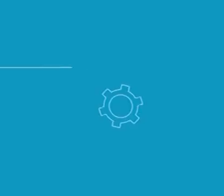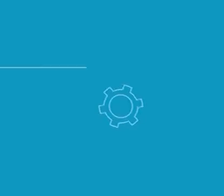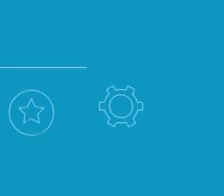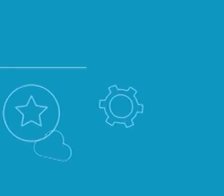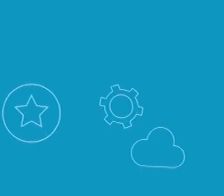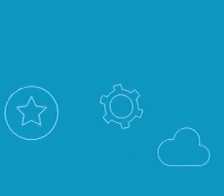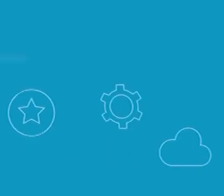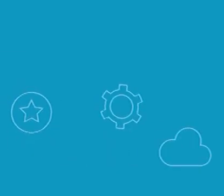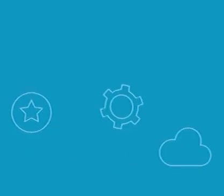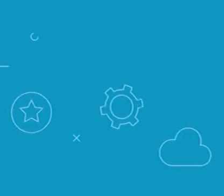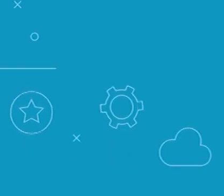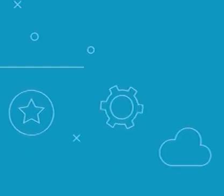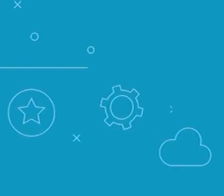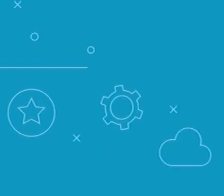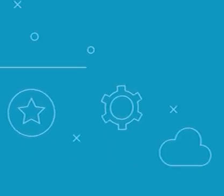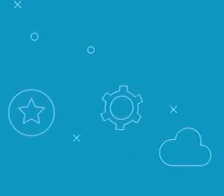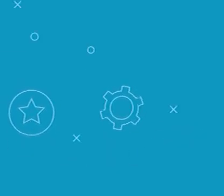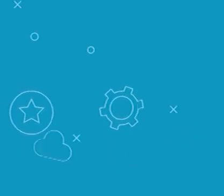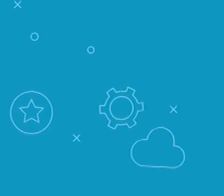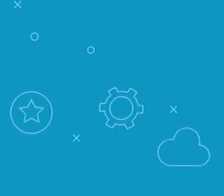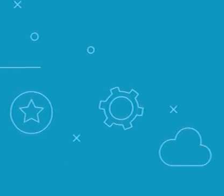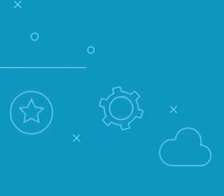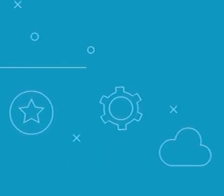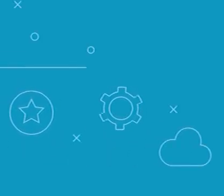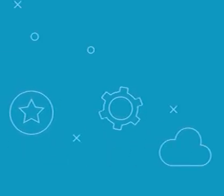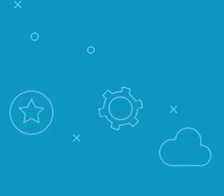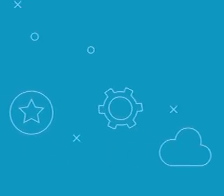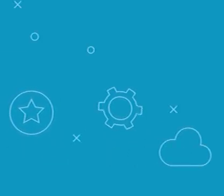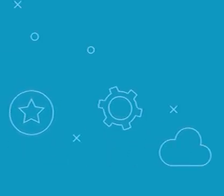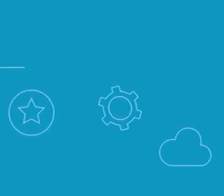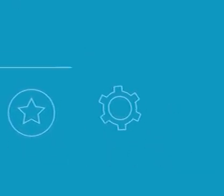E aí